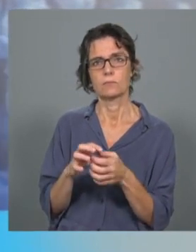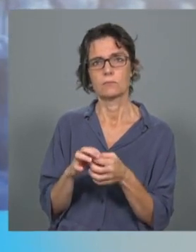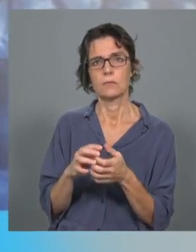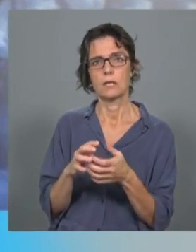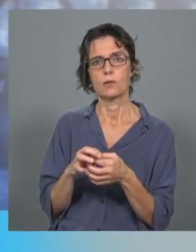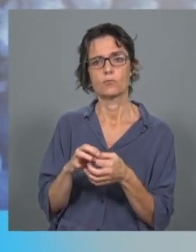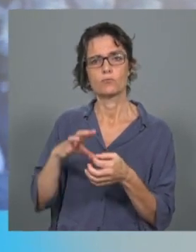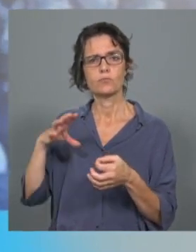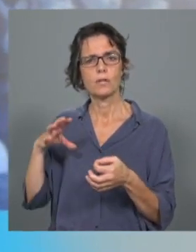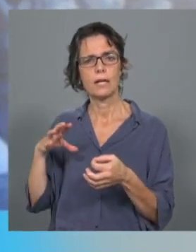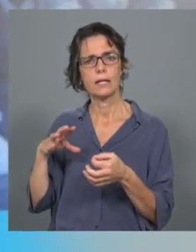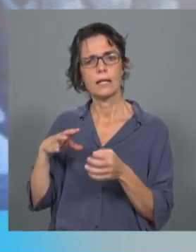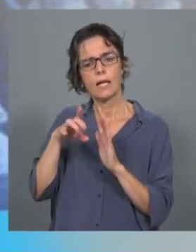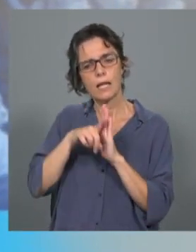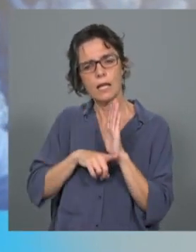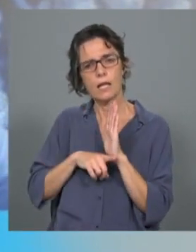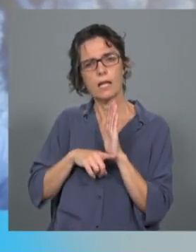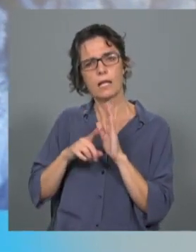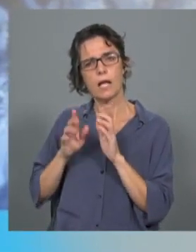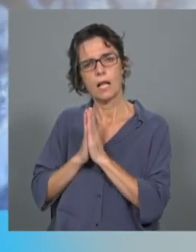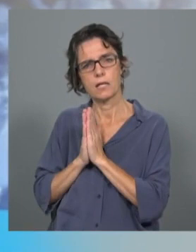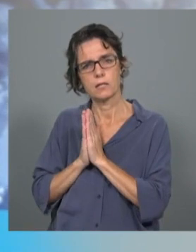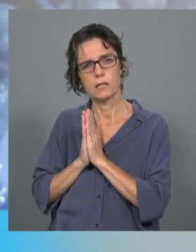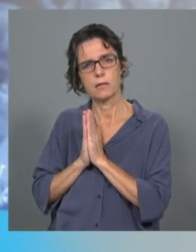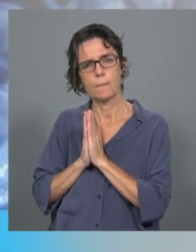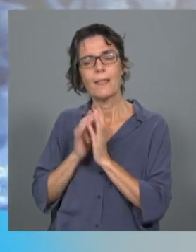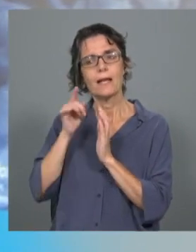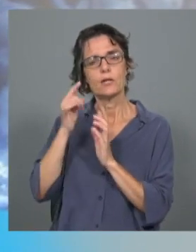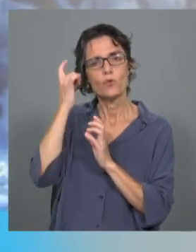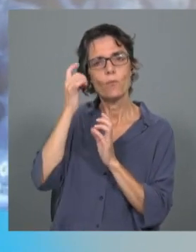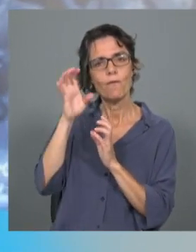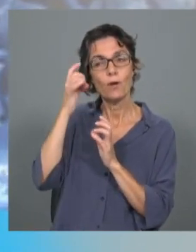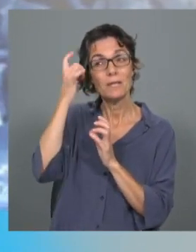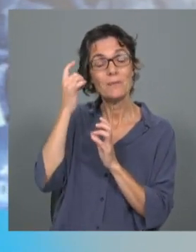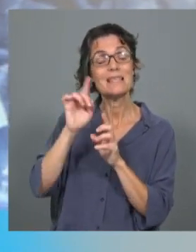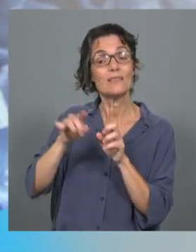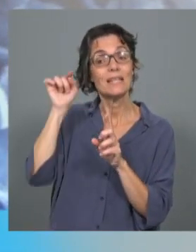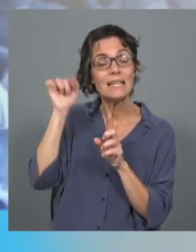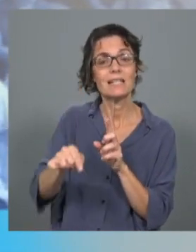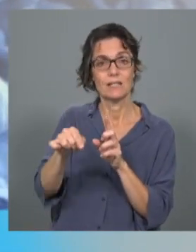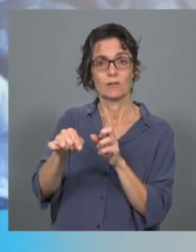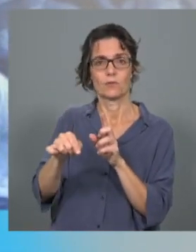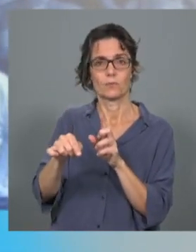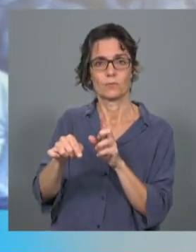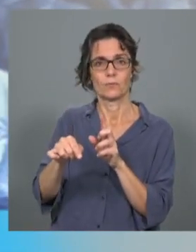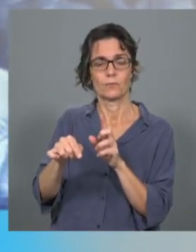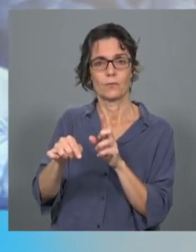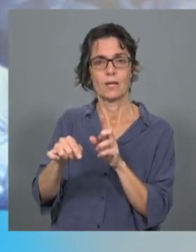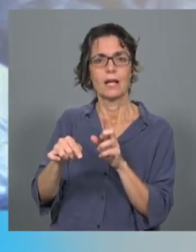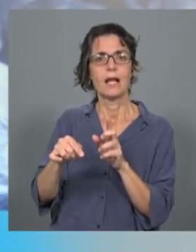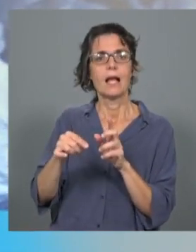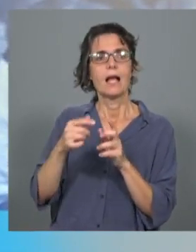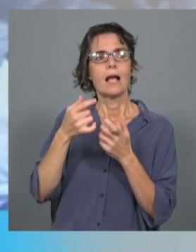doutrinas, não. Porque lá está, o tal pensar diferente tem a ver exatamente o pensar a partir